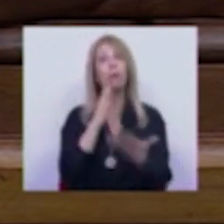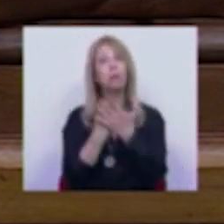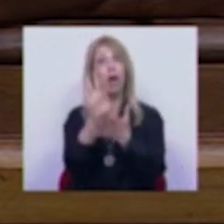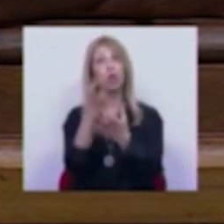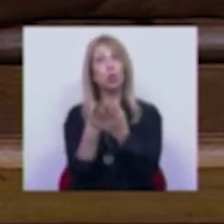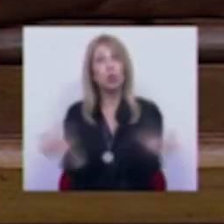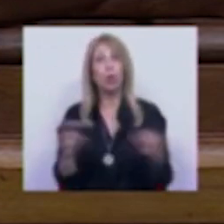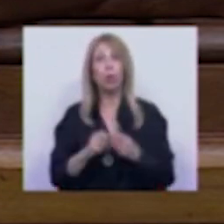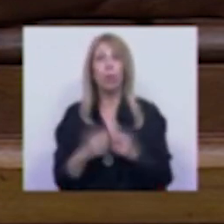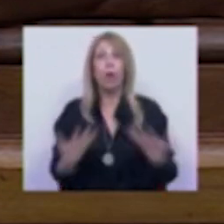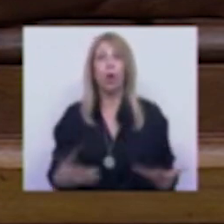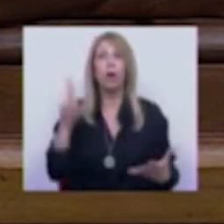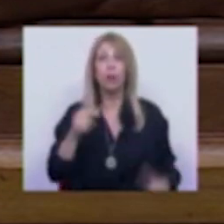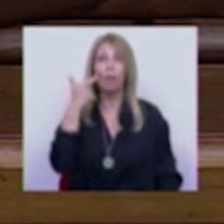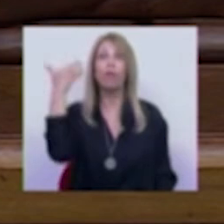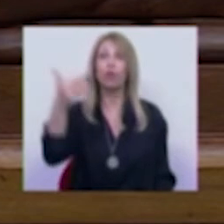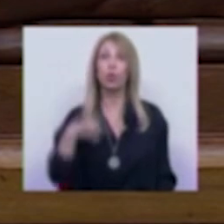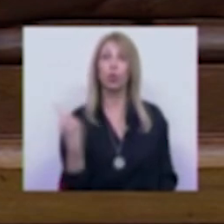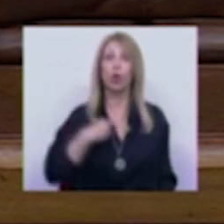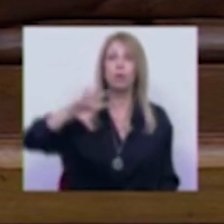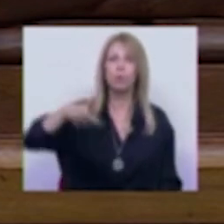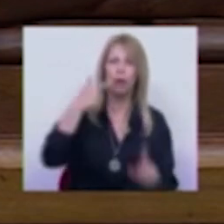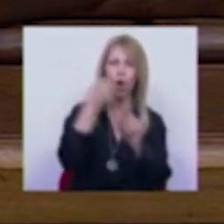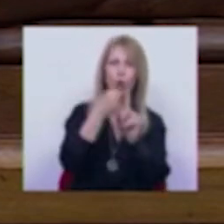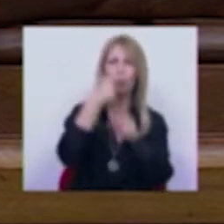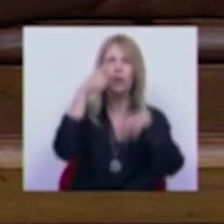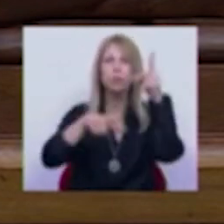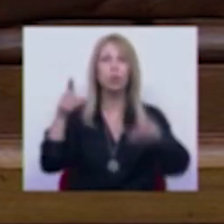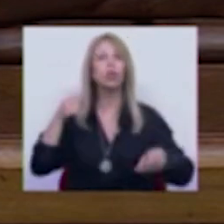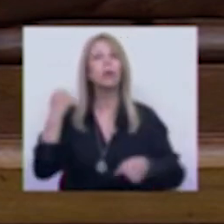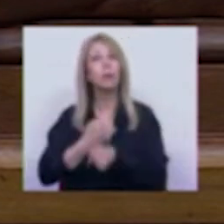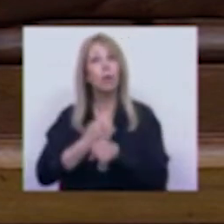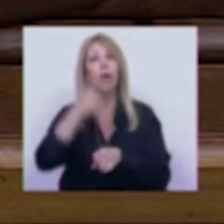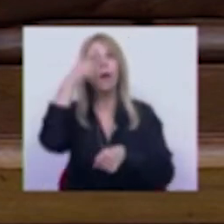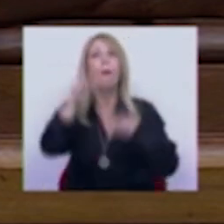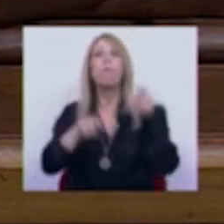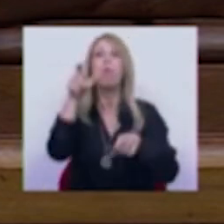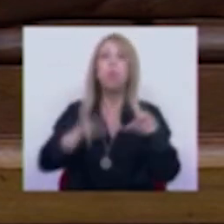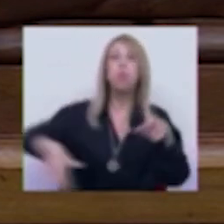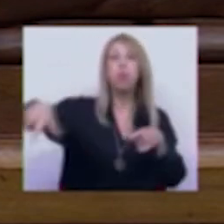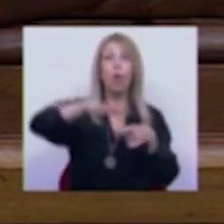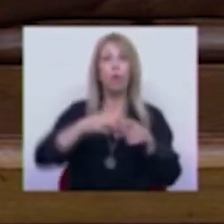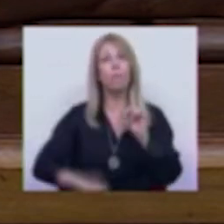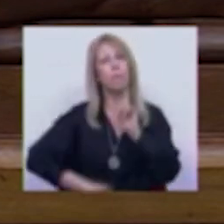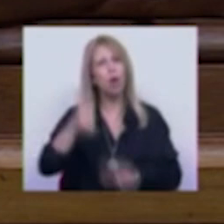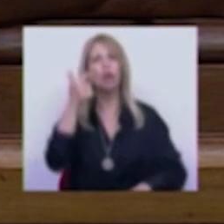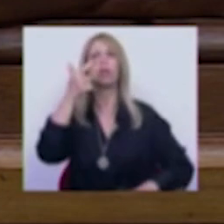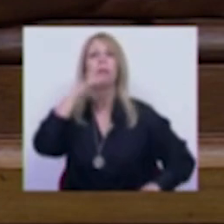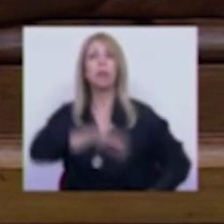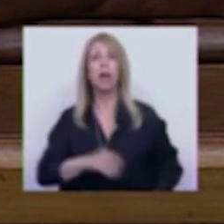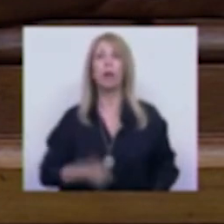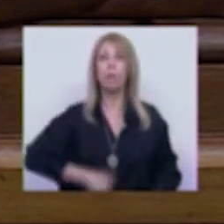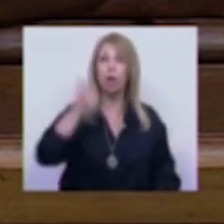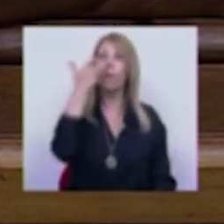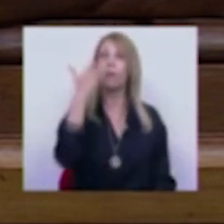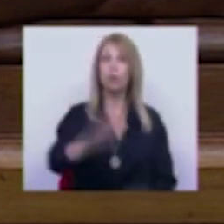atuais e para o futuro do nosso país. A luta dos trabalhadores e do povo por melhores salários e pensões, pelo reforço